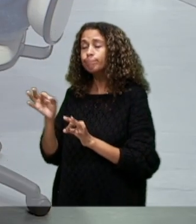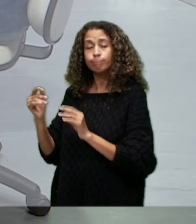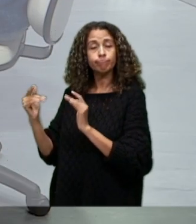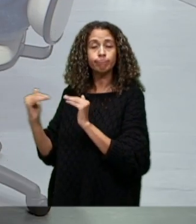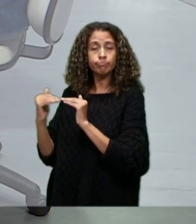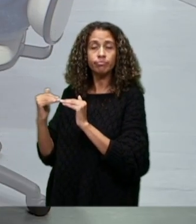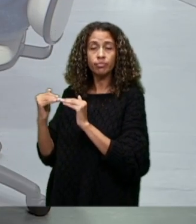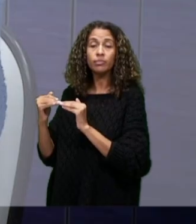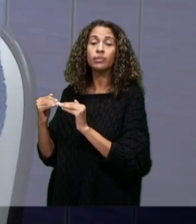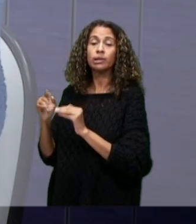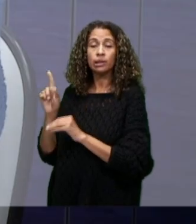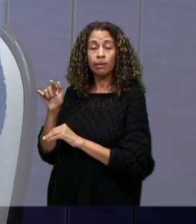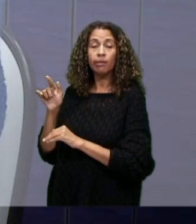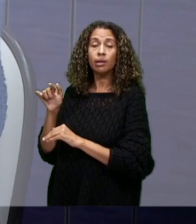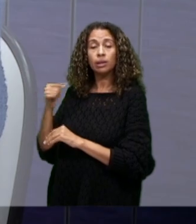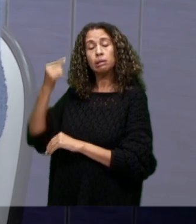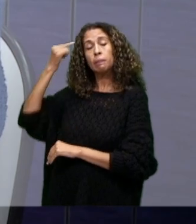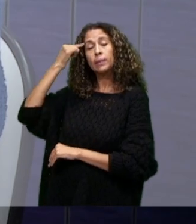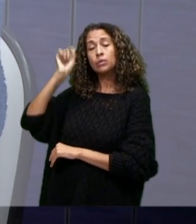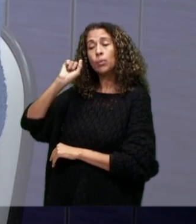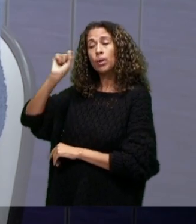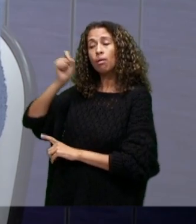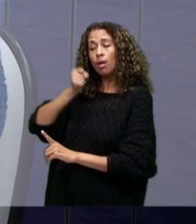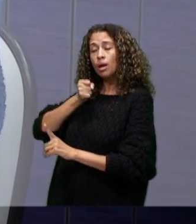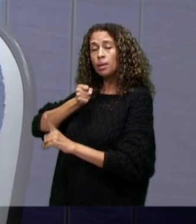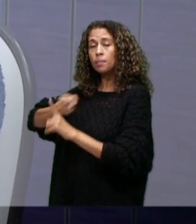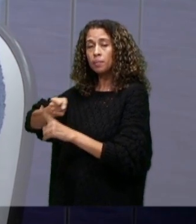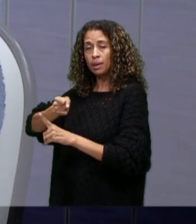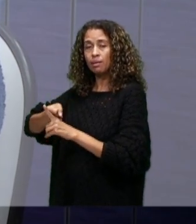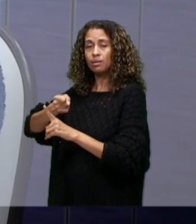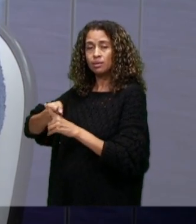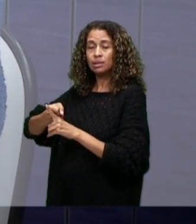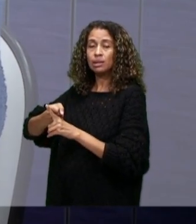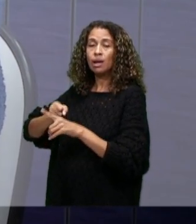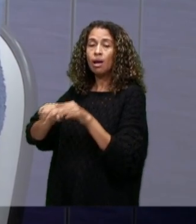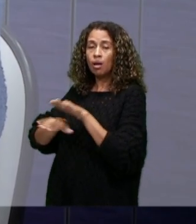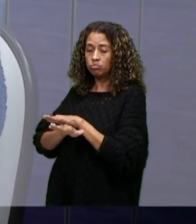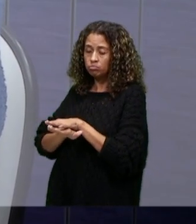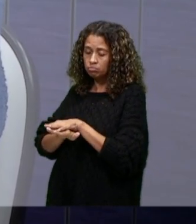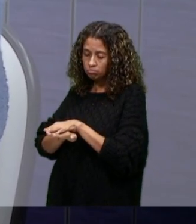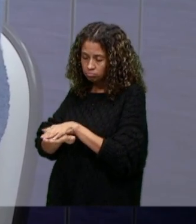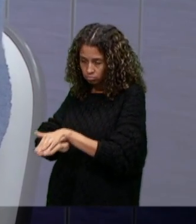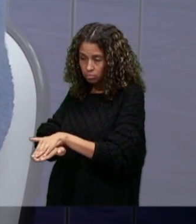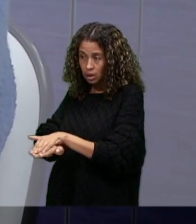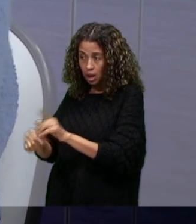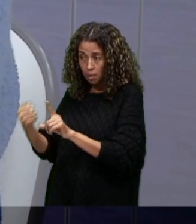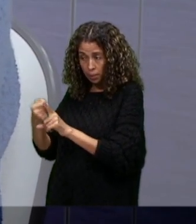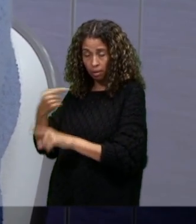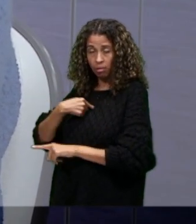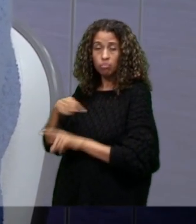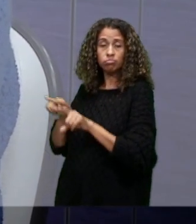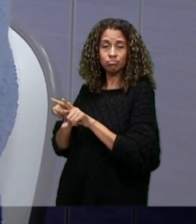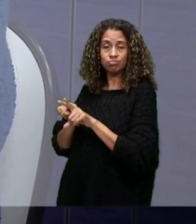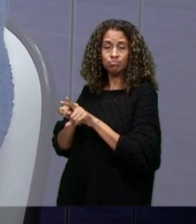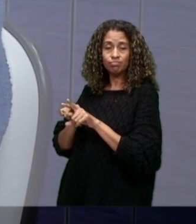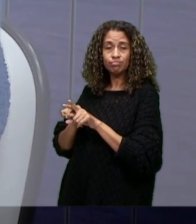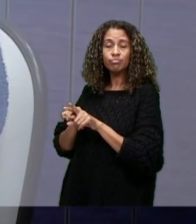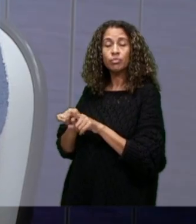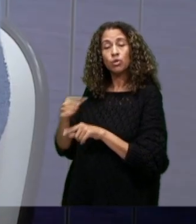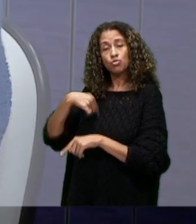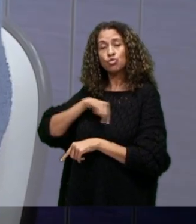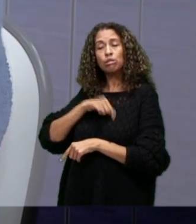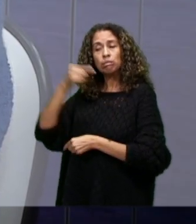e a gente tem que pensar também que o que impacta a toninha, o que impacta a tartaruga, impacta a gente também. Então, a gente tem falado muito